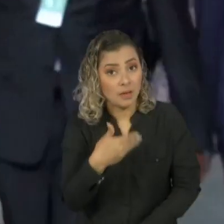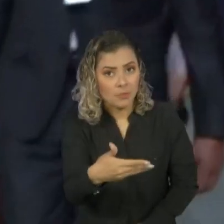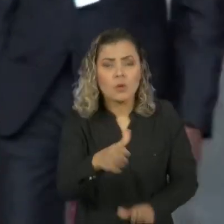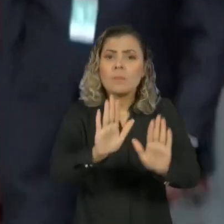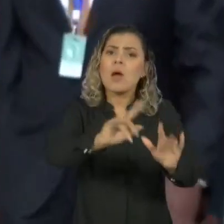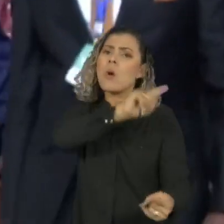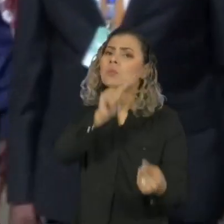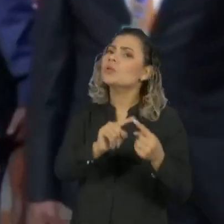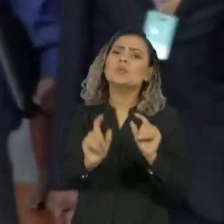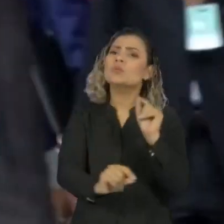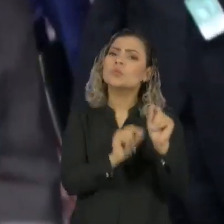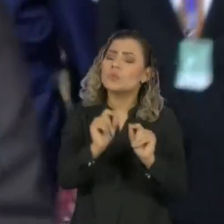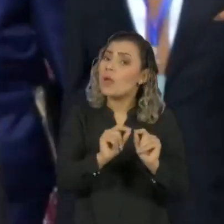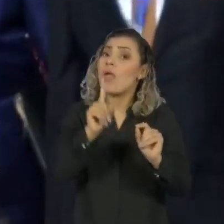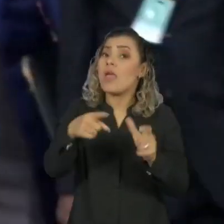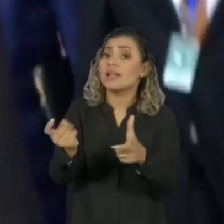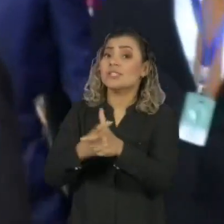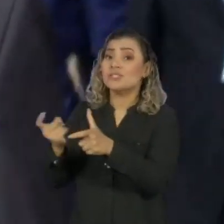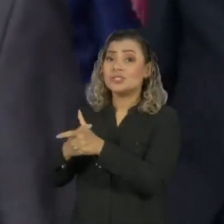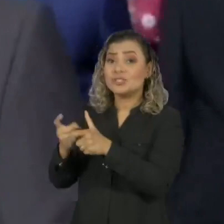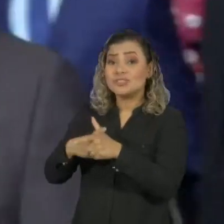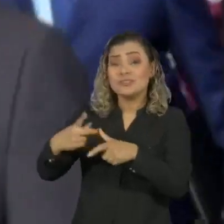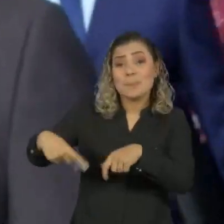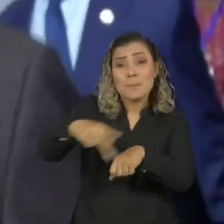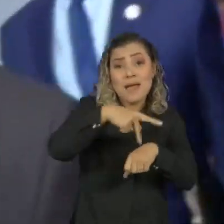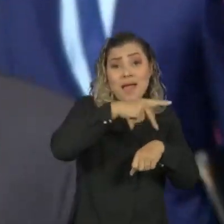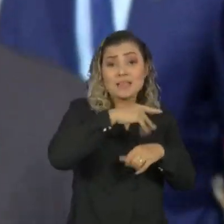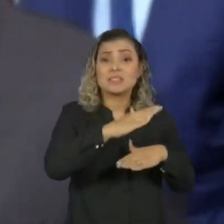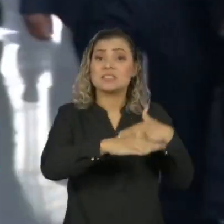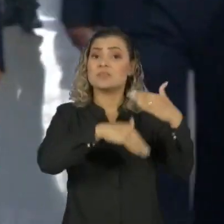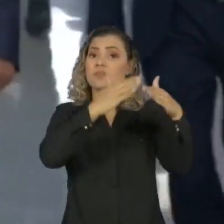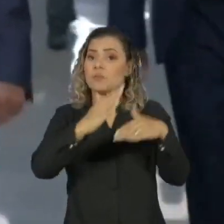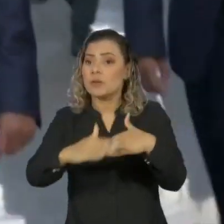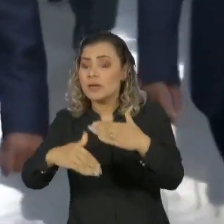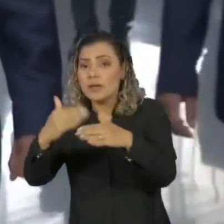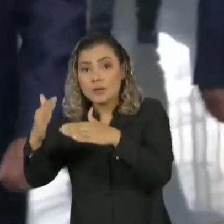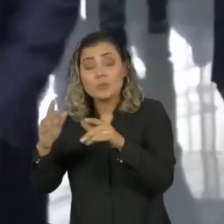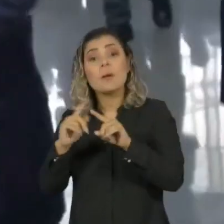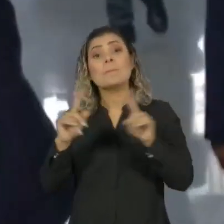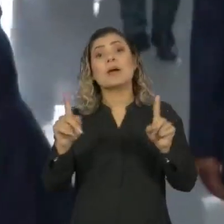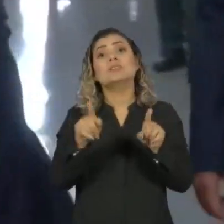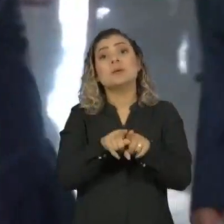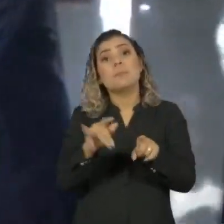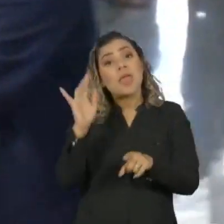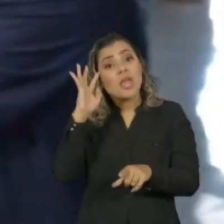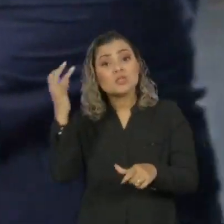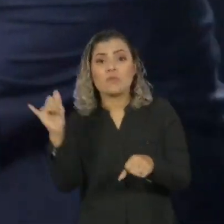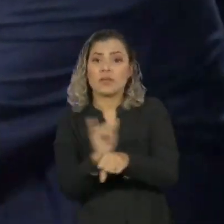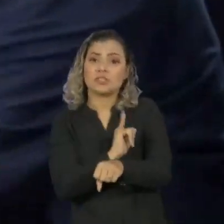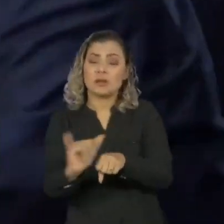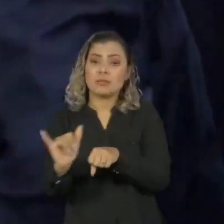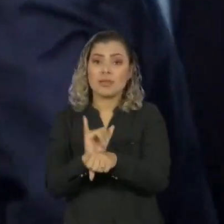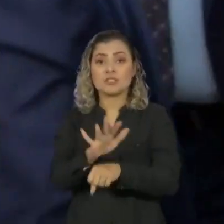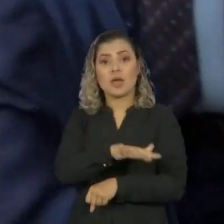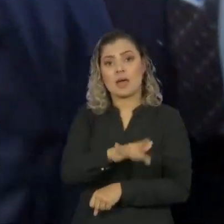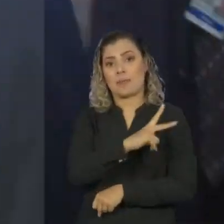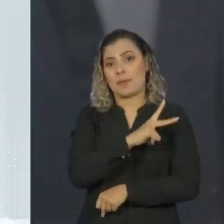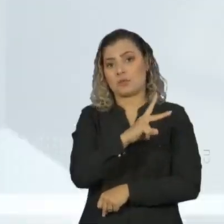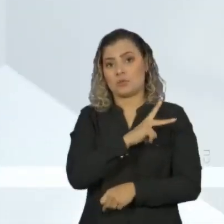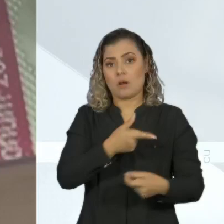é a suspensão das dívidas de todos os países em desenvolvimento e soluções de credores do setor